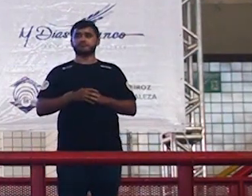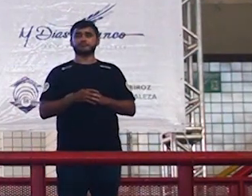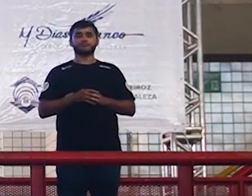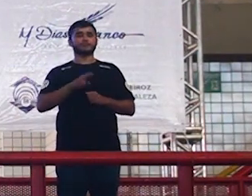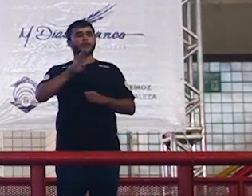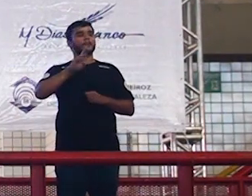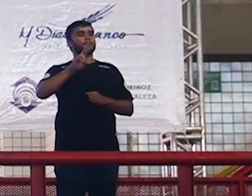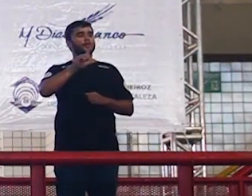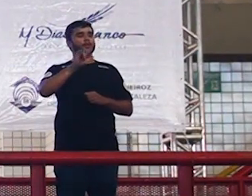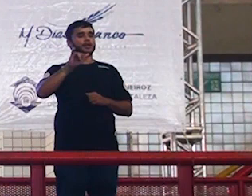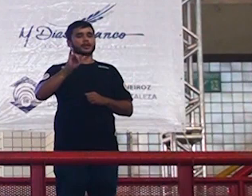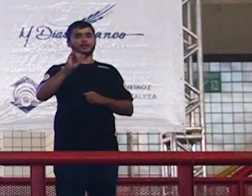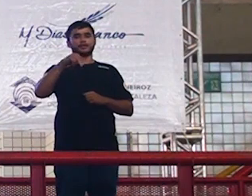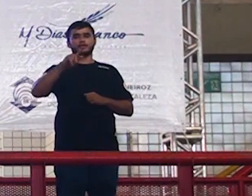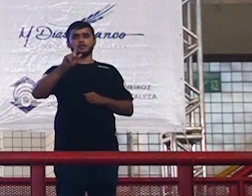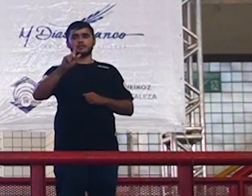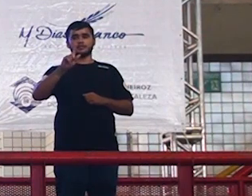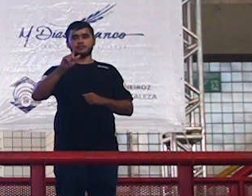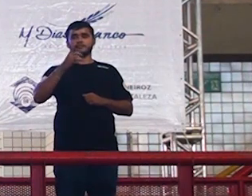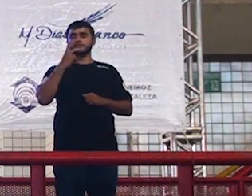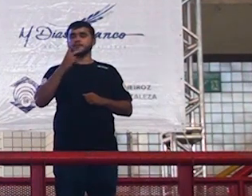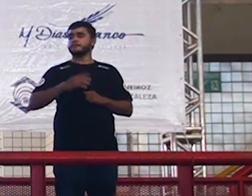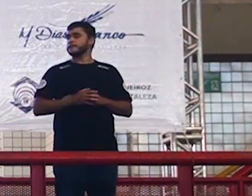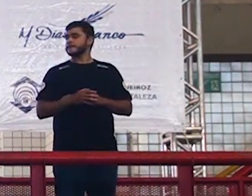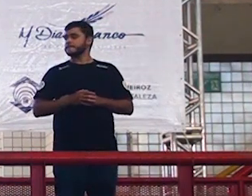E na página 35,